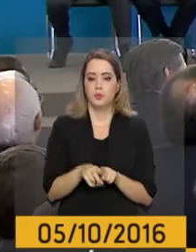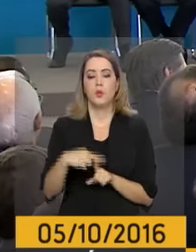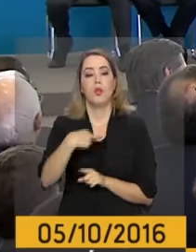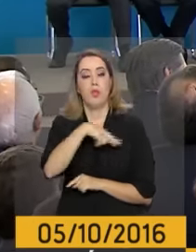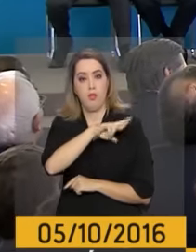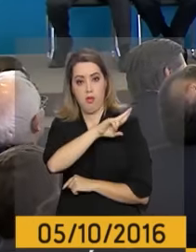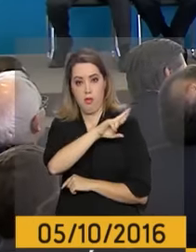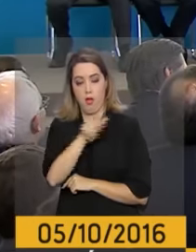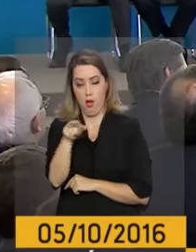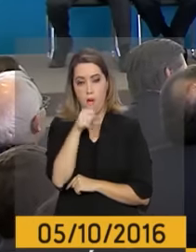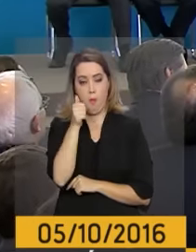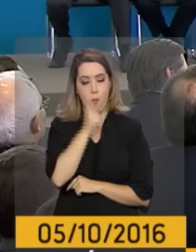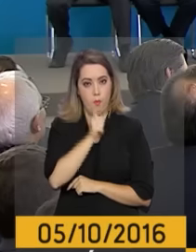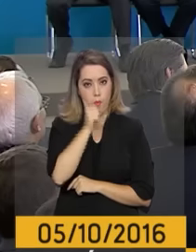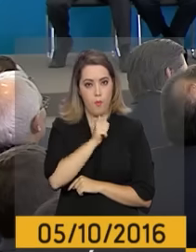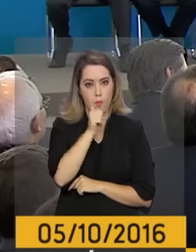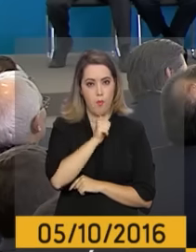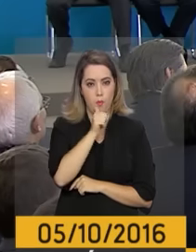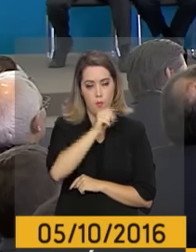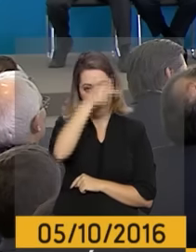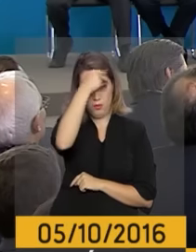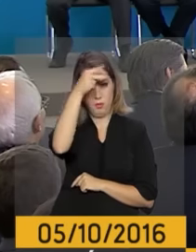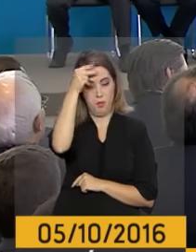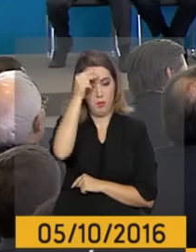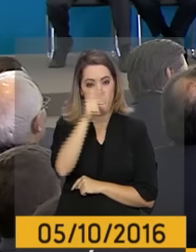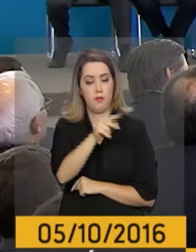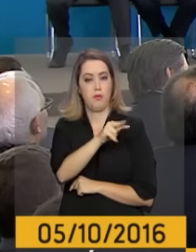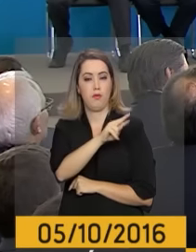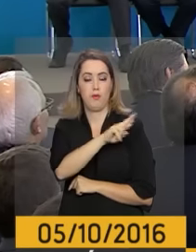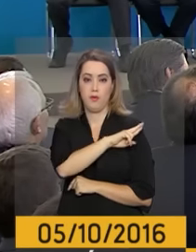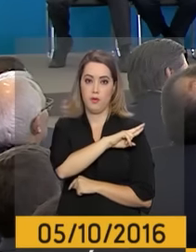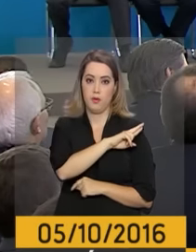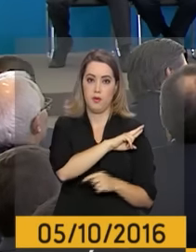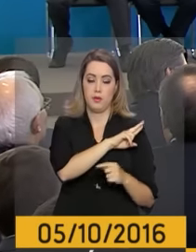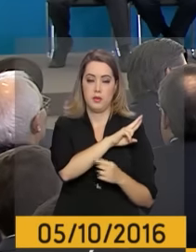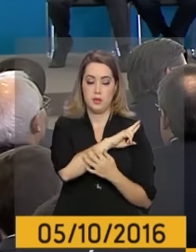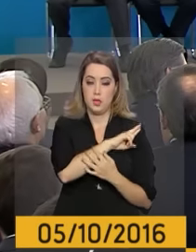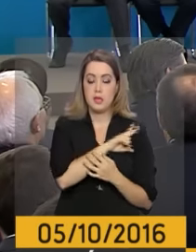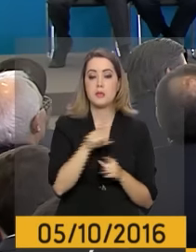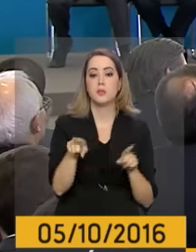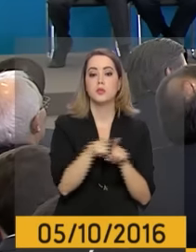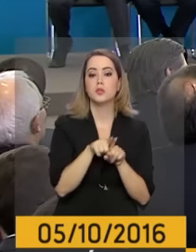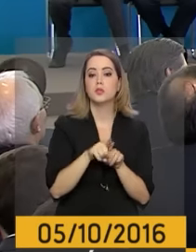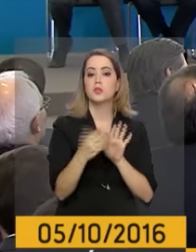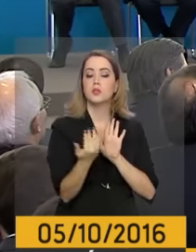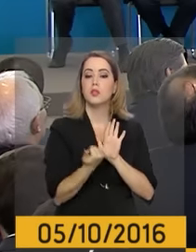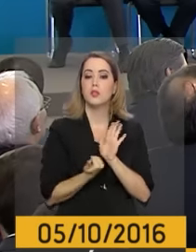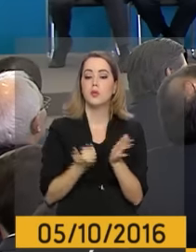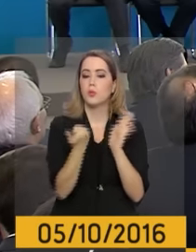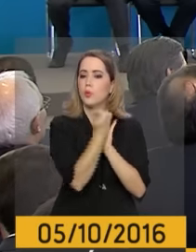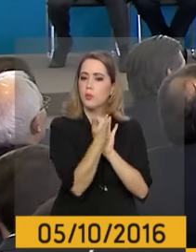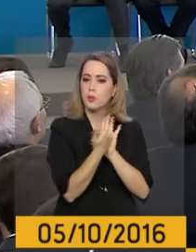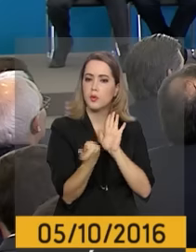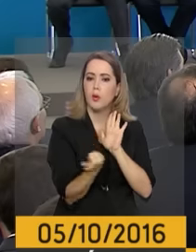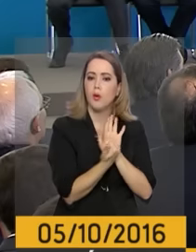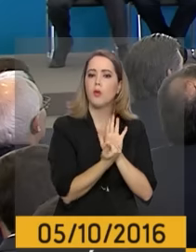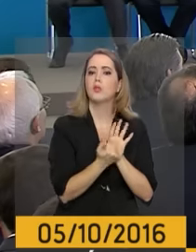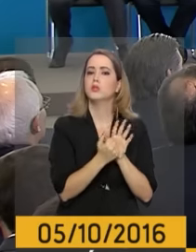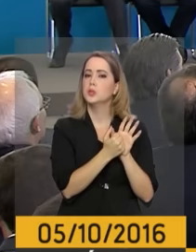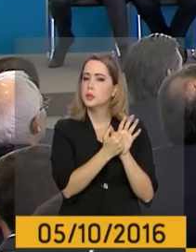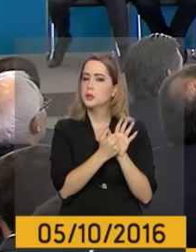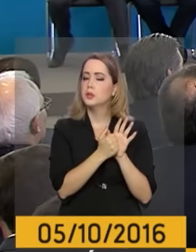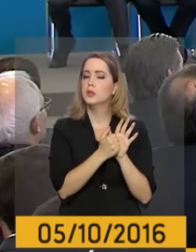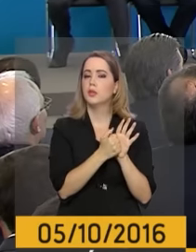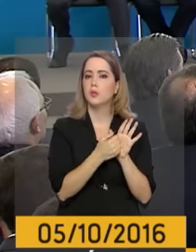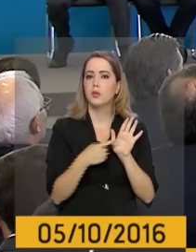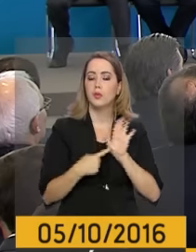responsável por um programa modelo de primeira infância lá em Boa Vista, que eu tive a oportunidade de conhecer, que certamente vai inspirar muito o